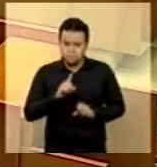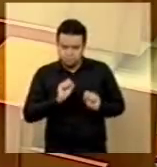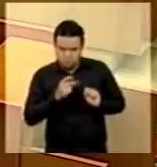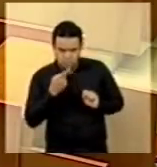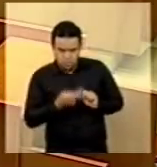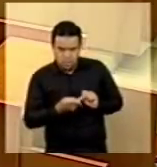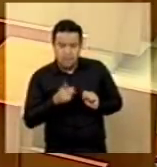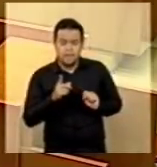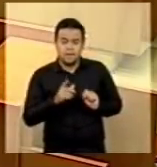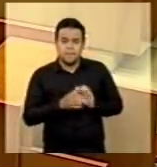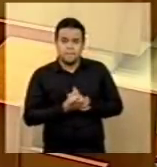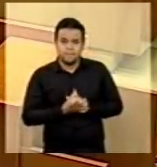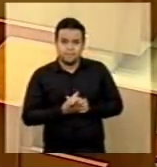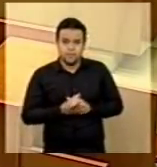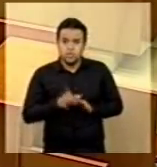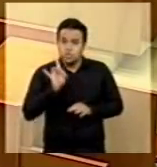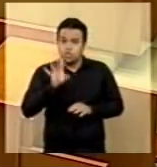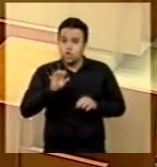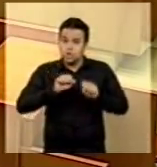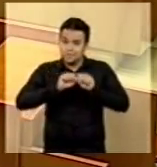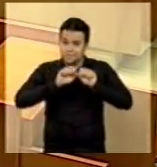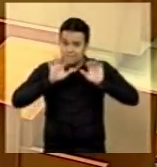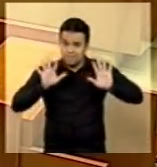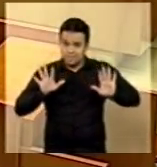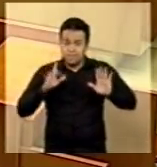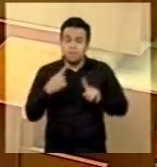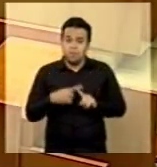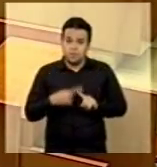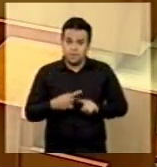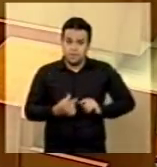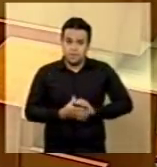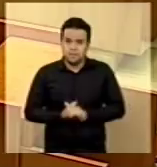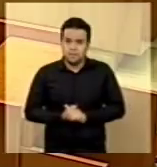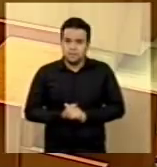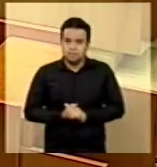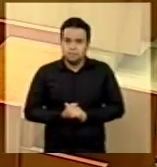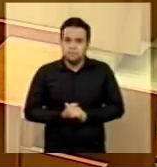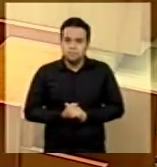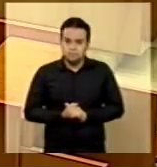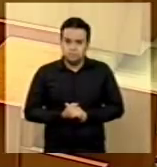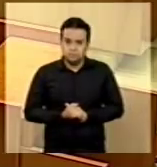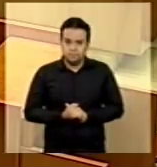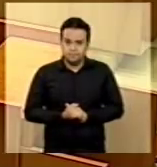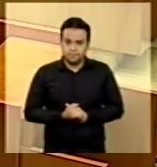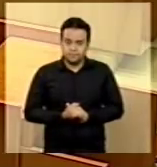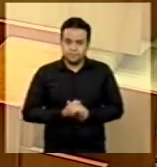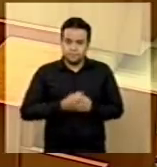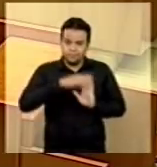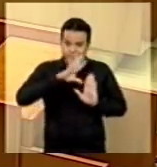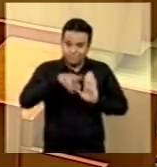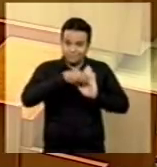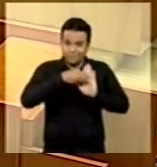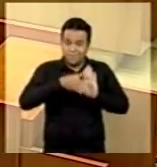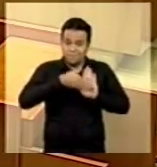apenas para esclarecer, porque como essa inclusão em pauta na Comissão